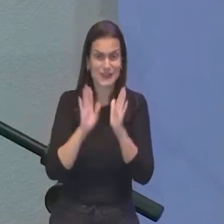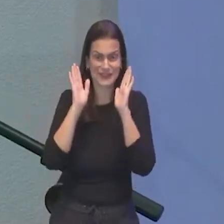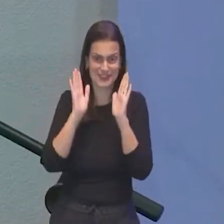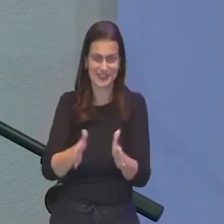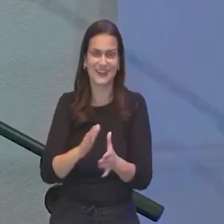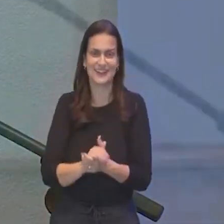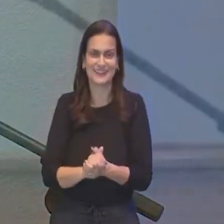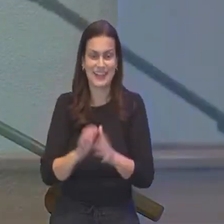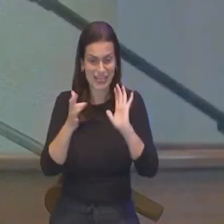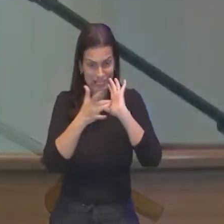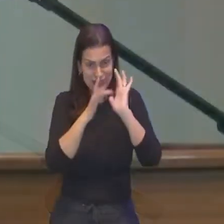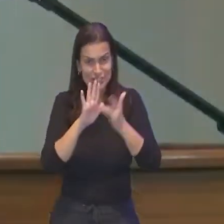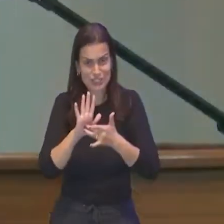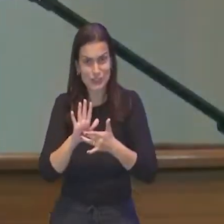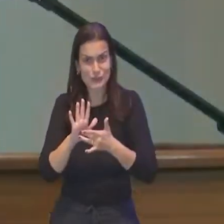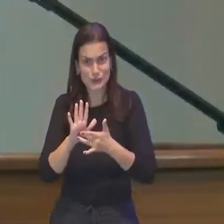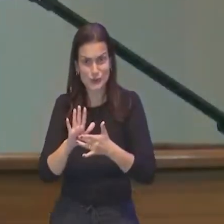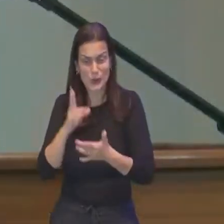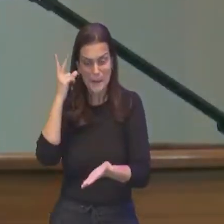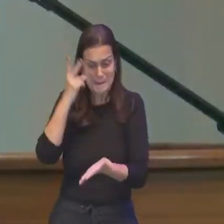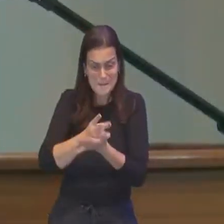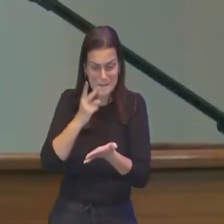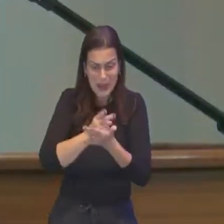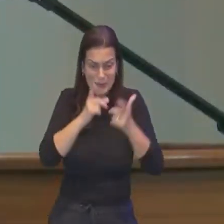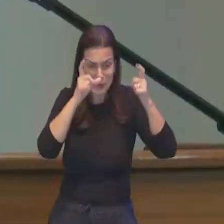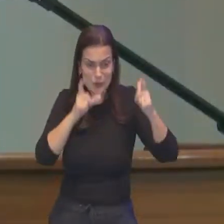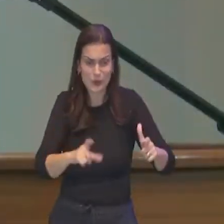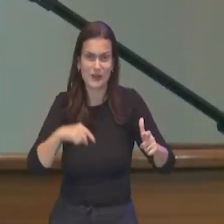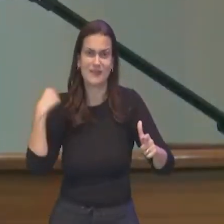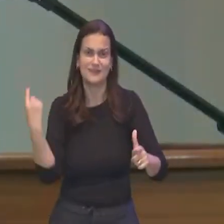Ele chegou, ele pisou em nossa terra.